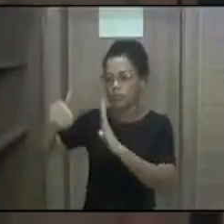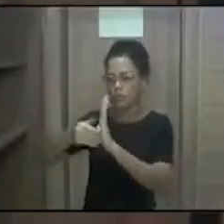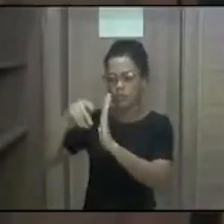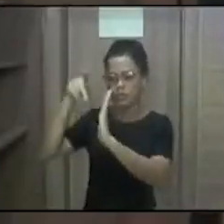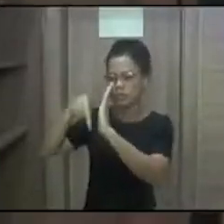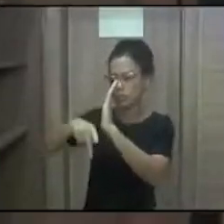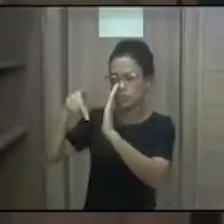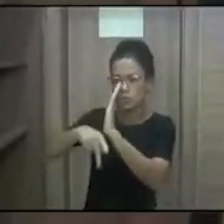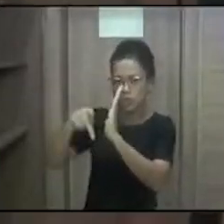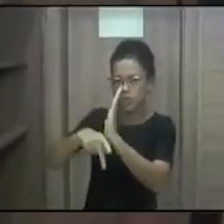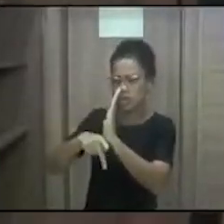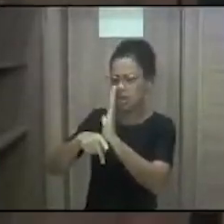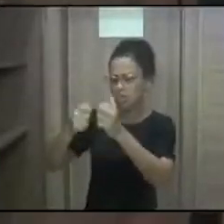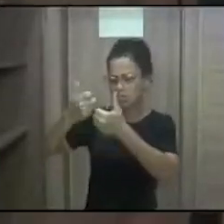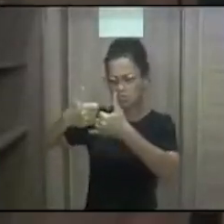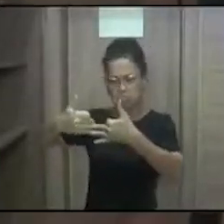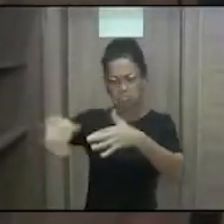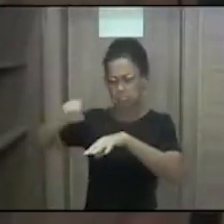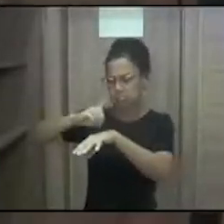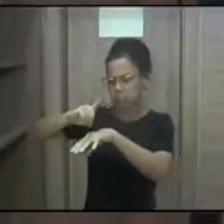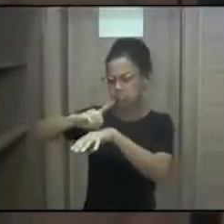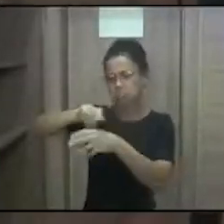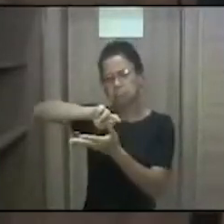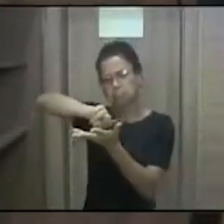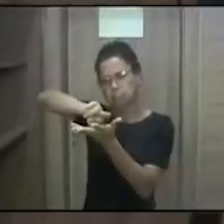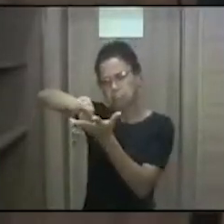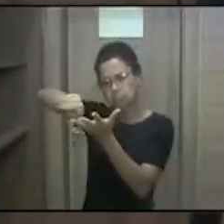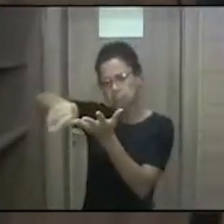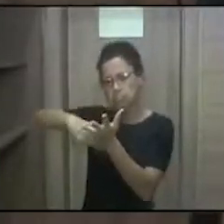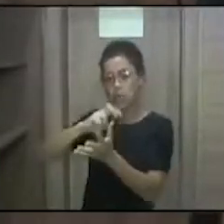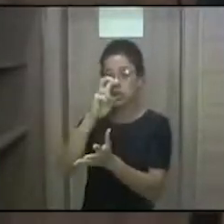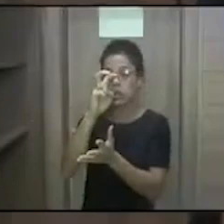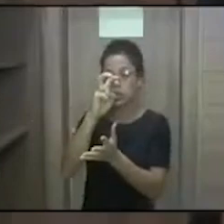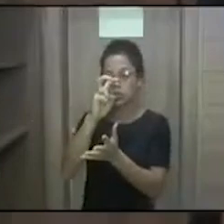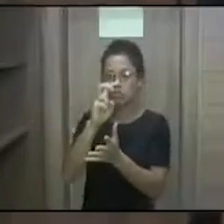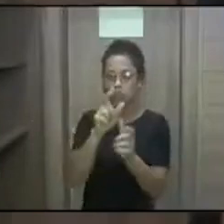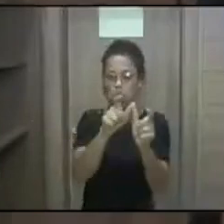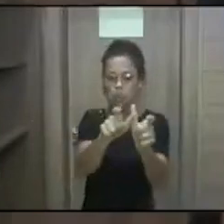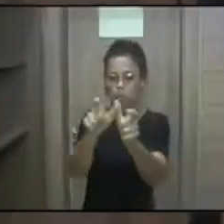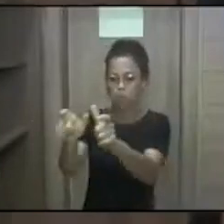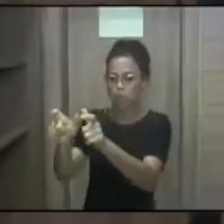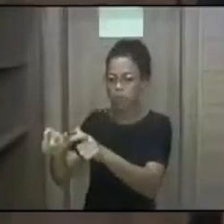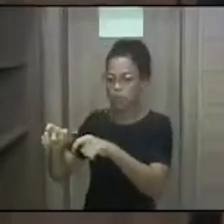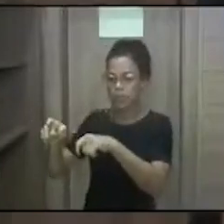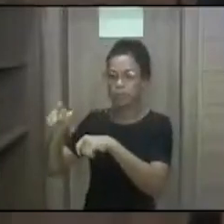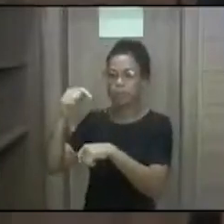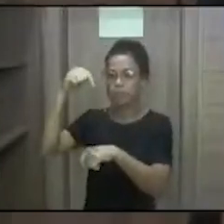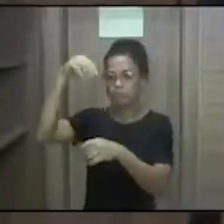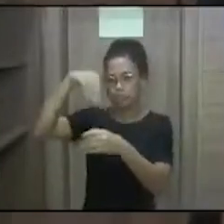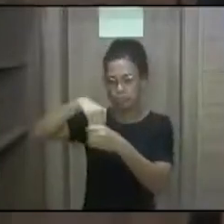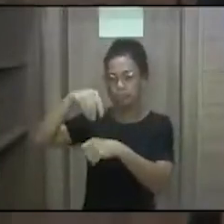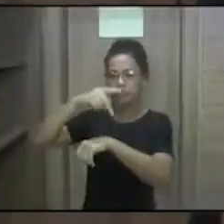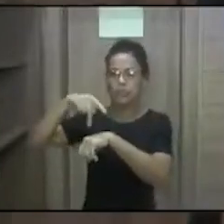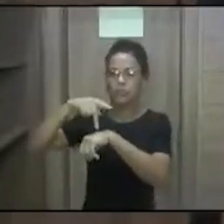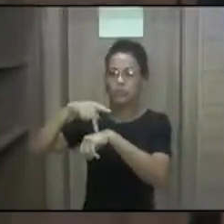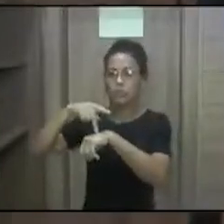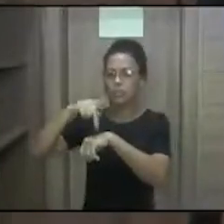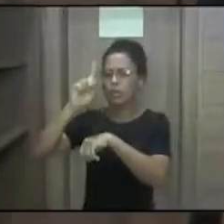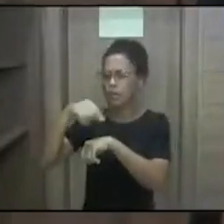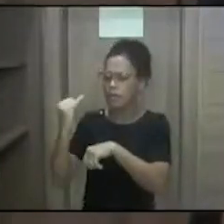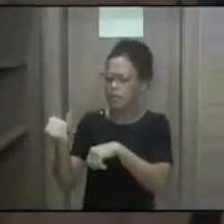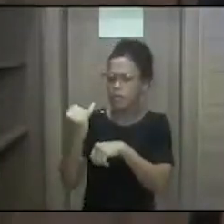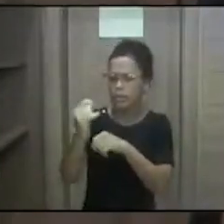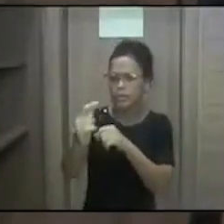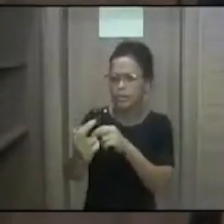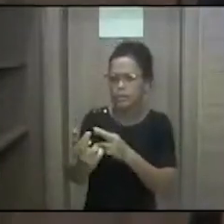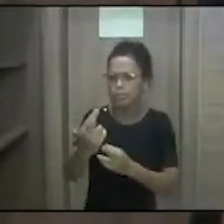de implantação do fluxo digital em 5 locais no país. Então, acho que são iniciativas importantes que vão trazer respostas